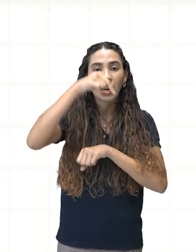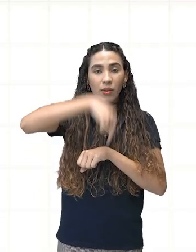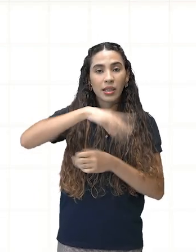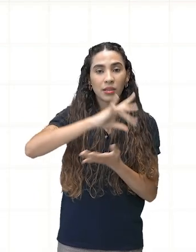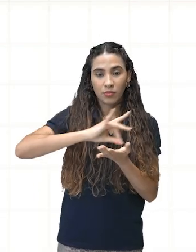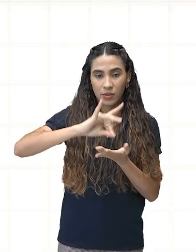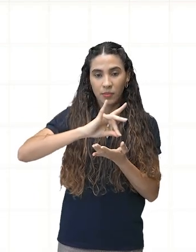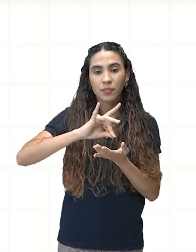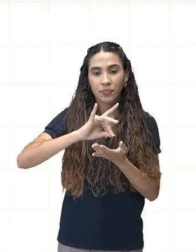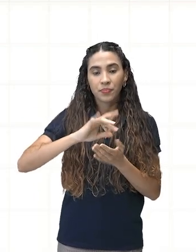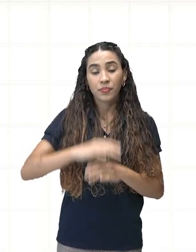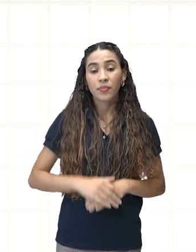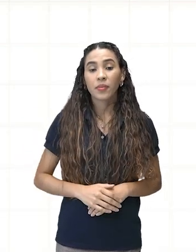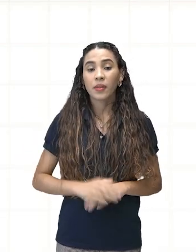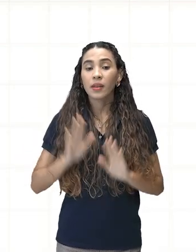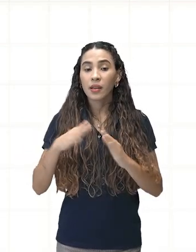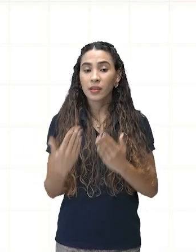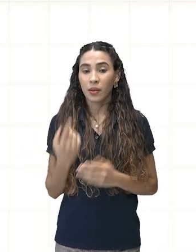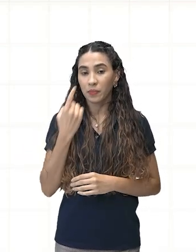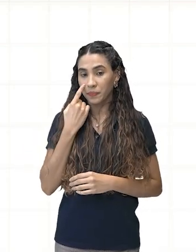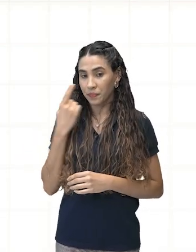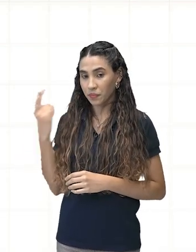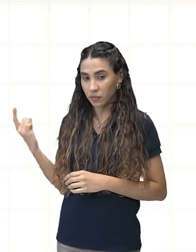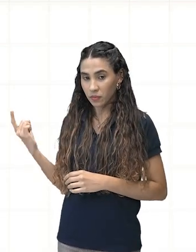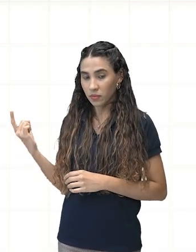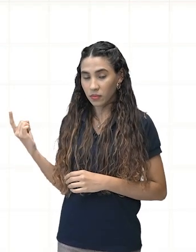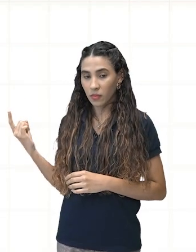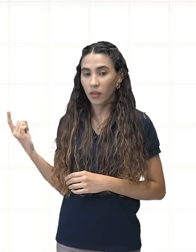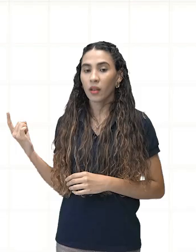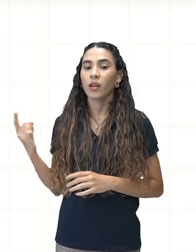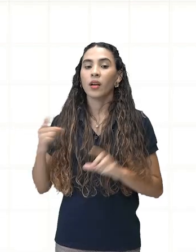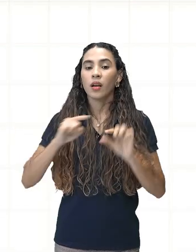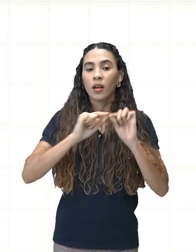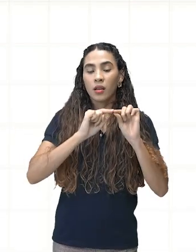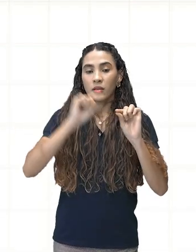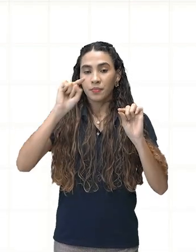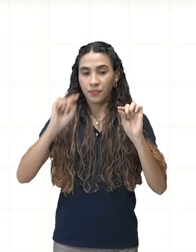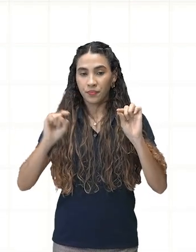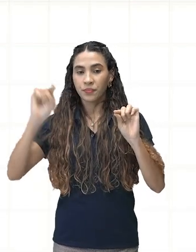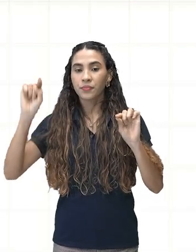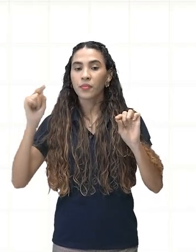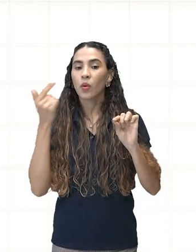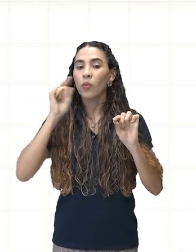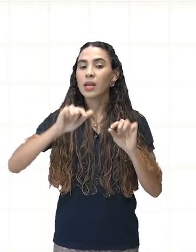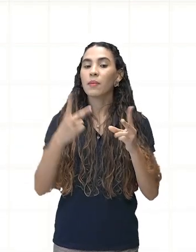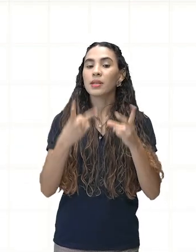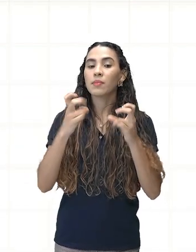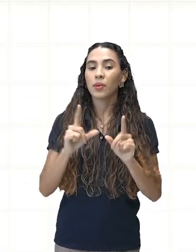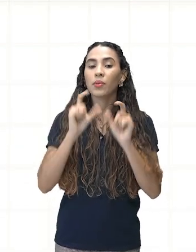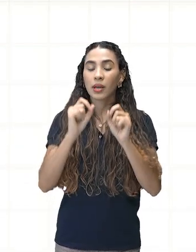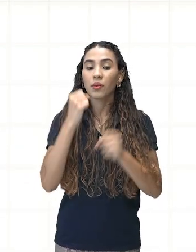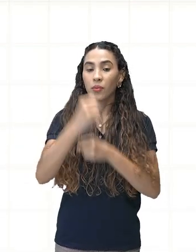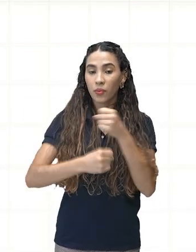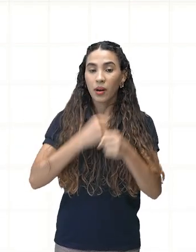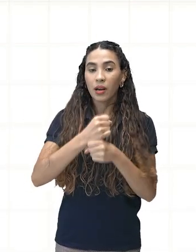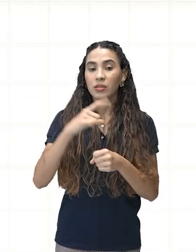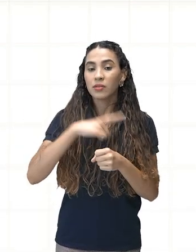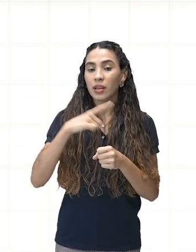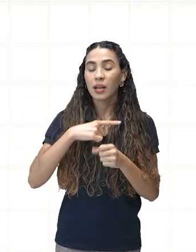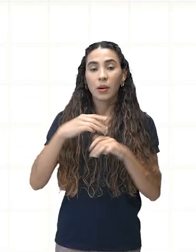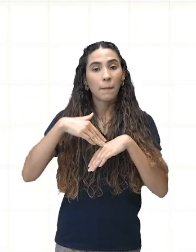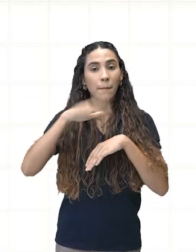no Centro de Mídias. Olha, através do gráfico de linha, a gente consegue visualizar o ano em que nós tivemos